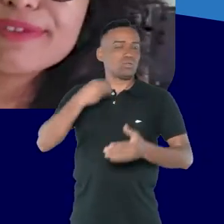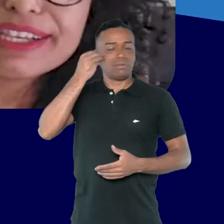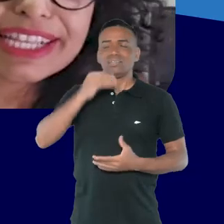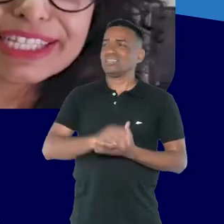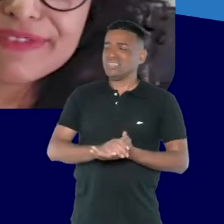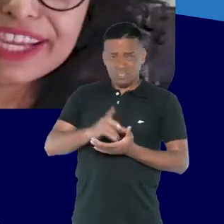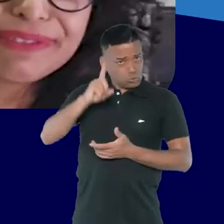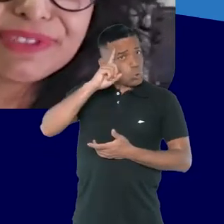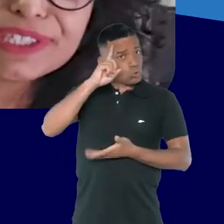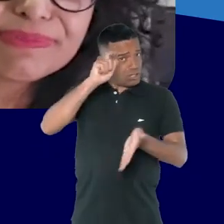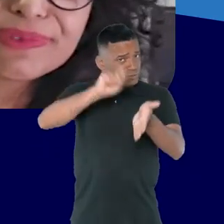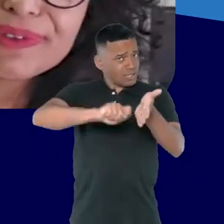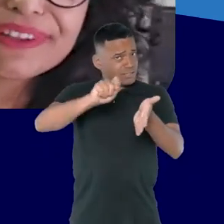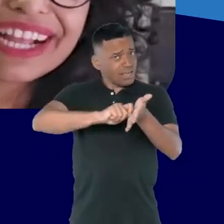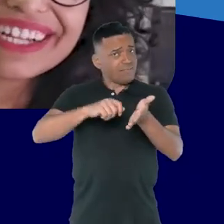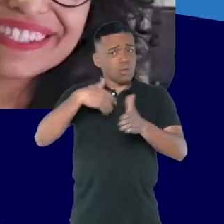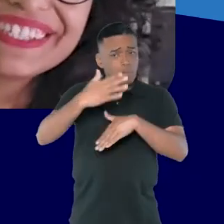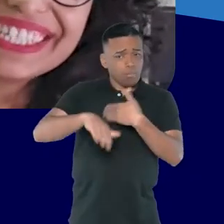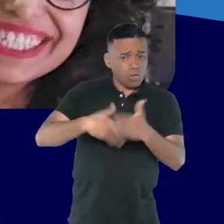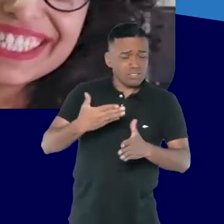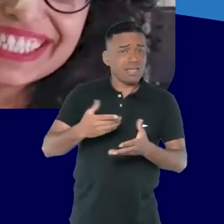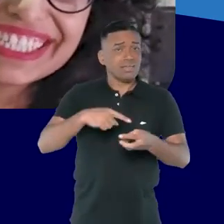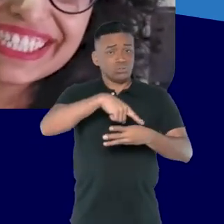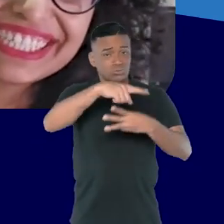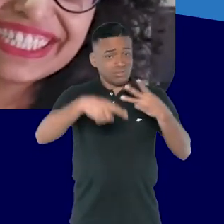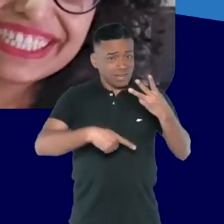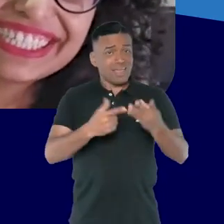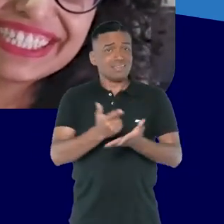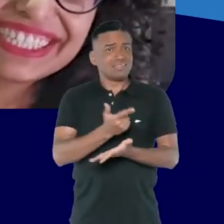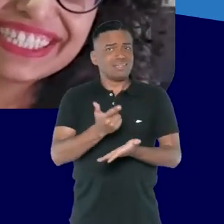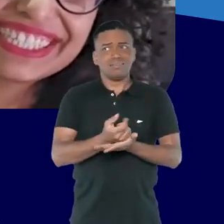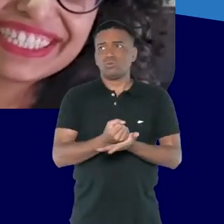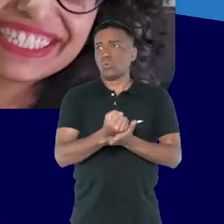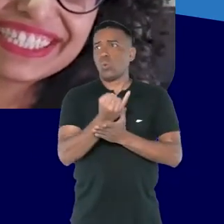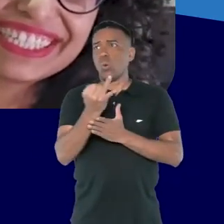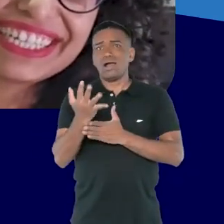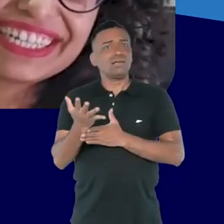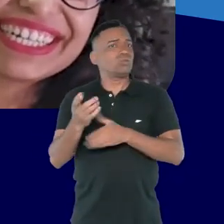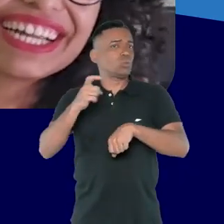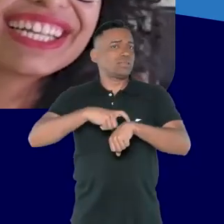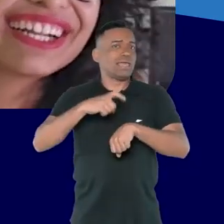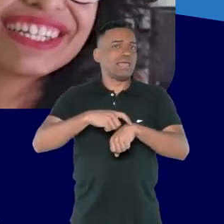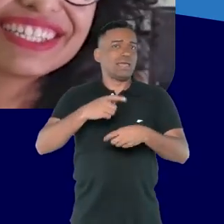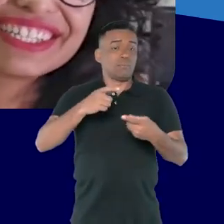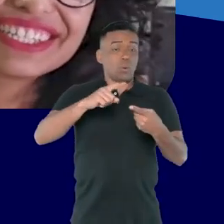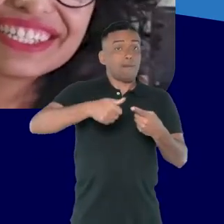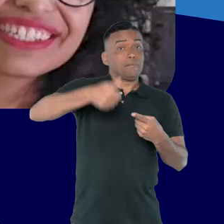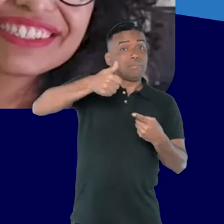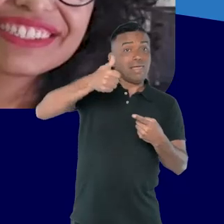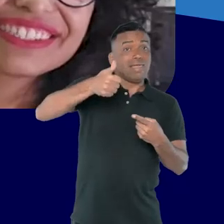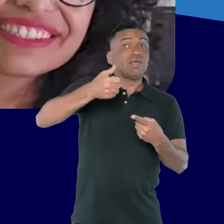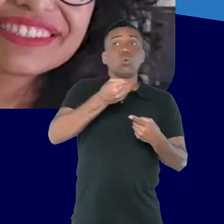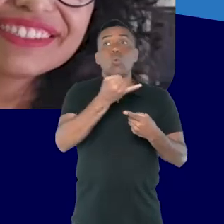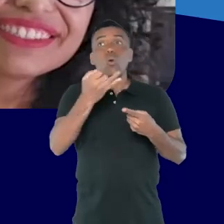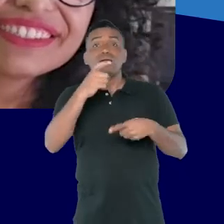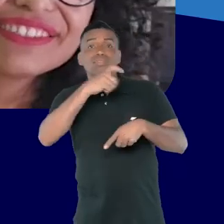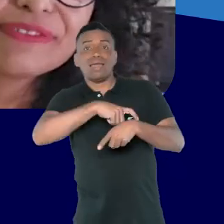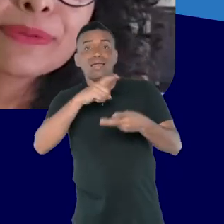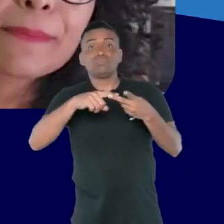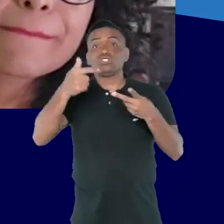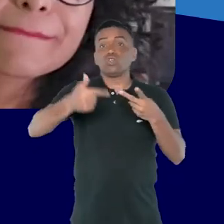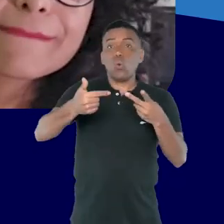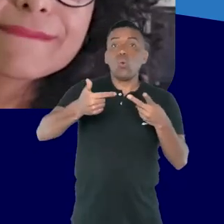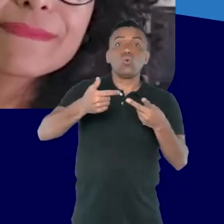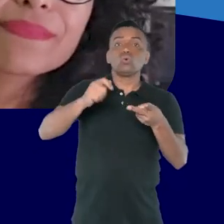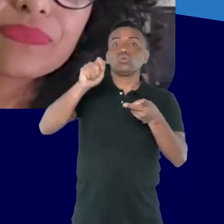minhas inspirações, elas vêm de tudo quanto é canto. E você escreve todos os dias? Como é que foi o processo dessa trilogia? Quanto tempo, assim, de um para o